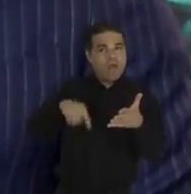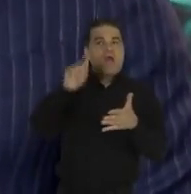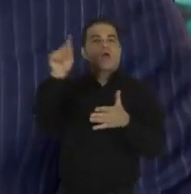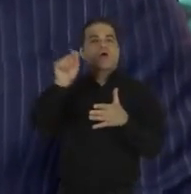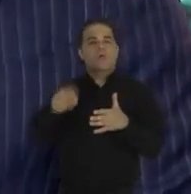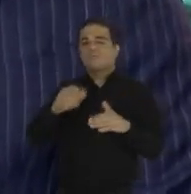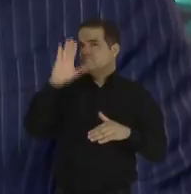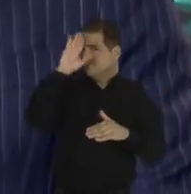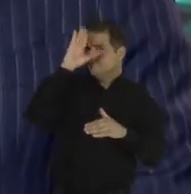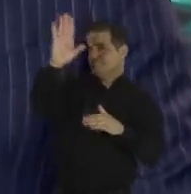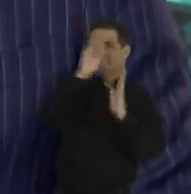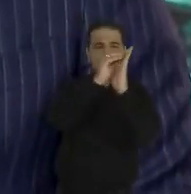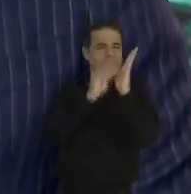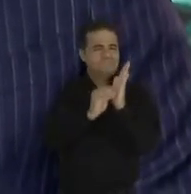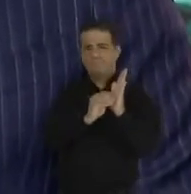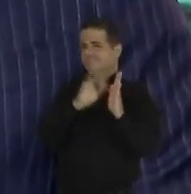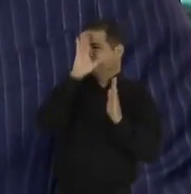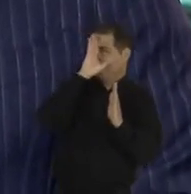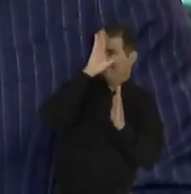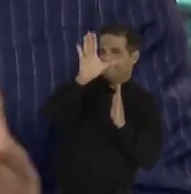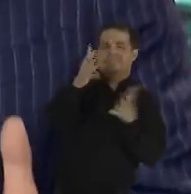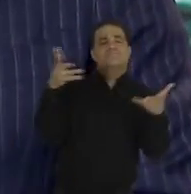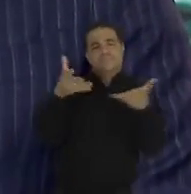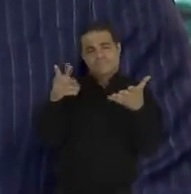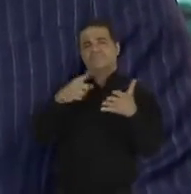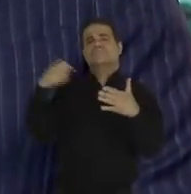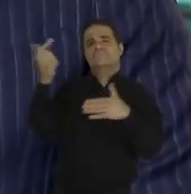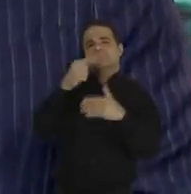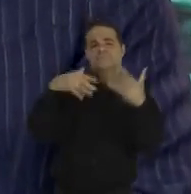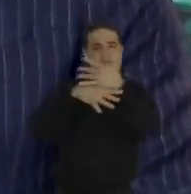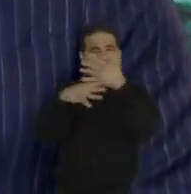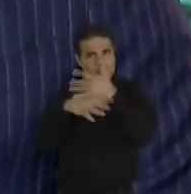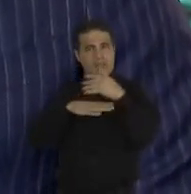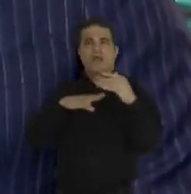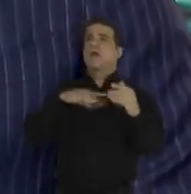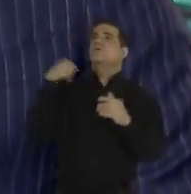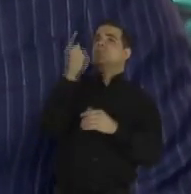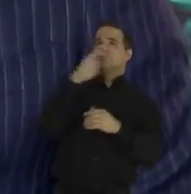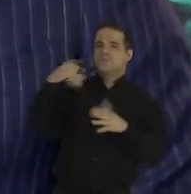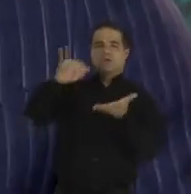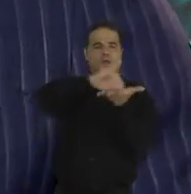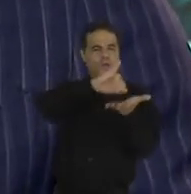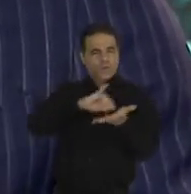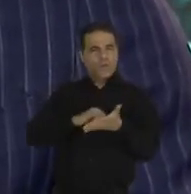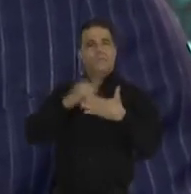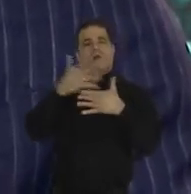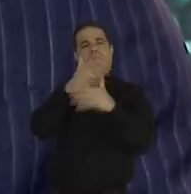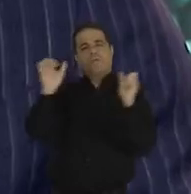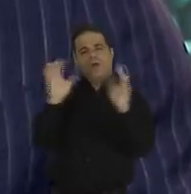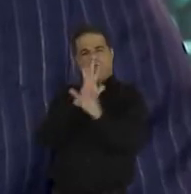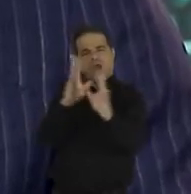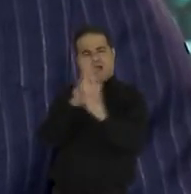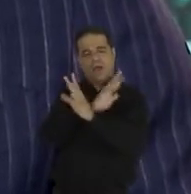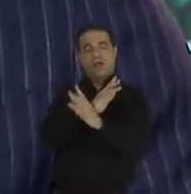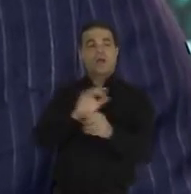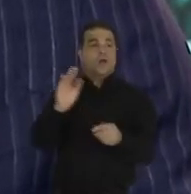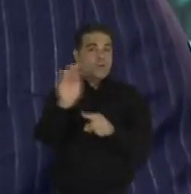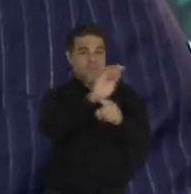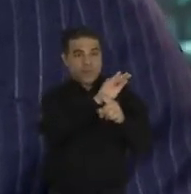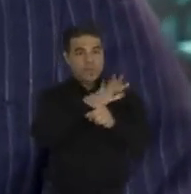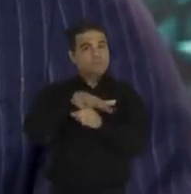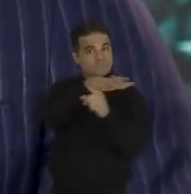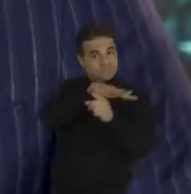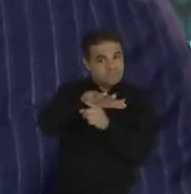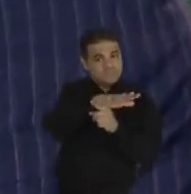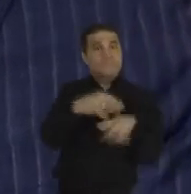um dos principais gargalos das grandes cidades e dos grandes centros no bar Então o a preservação do meio ambiente